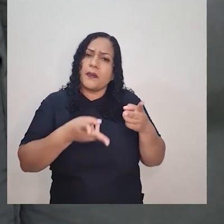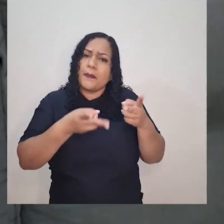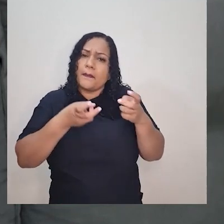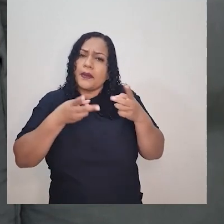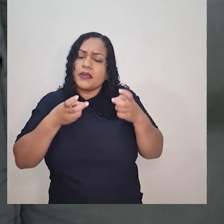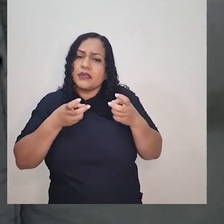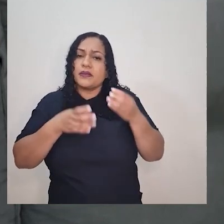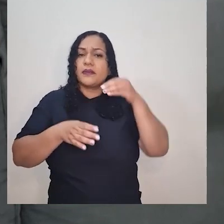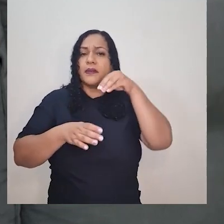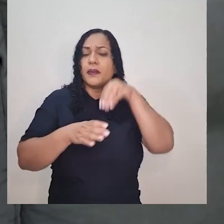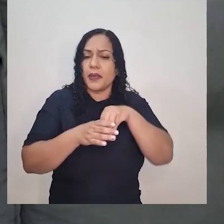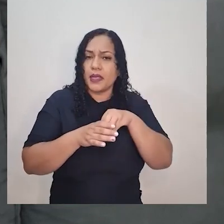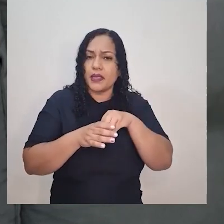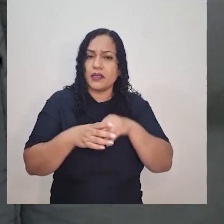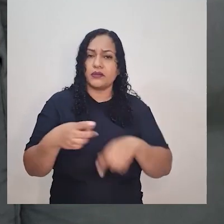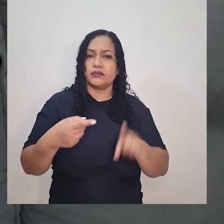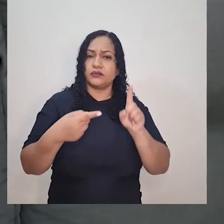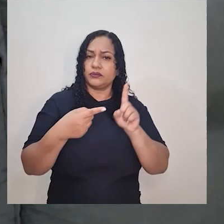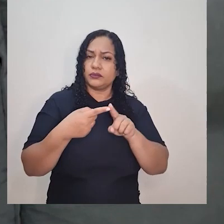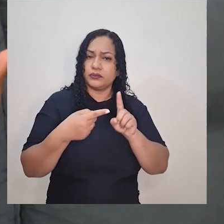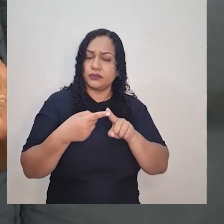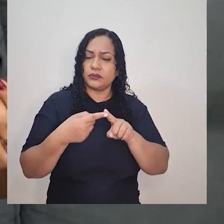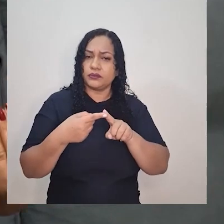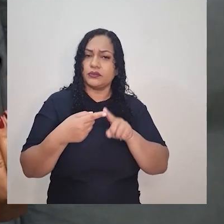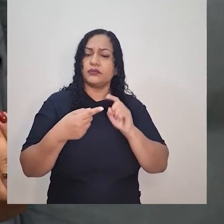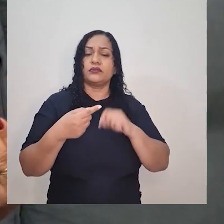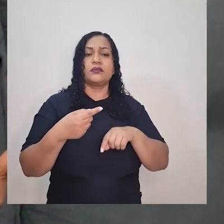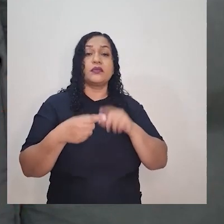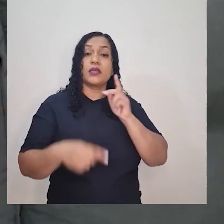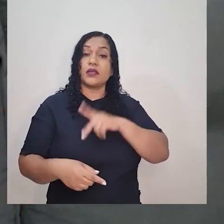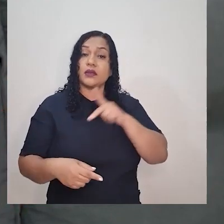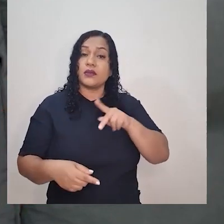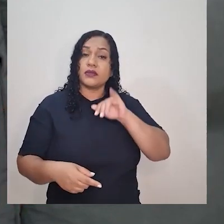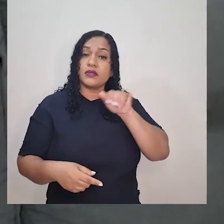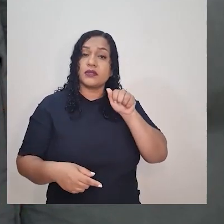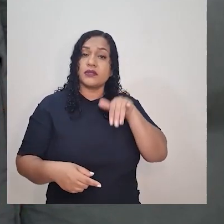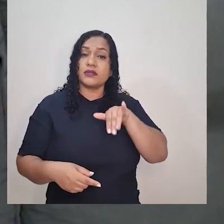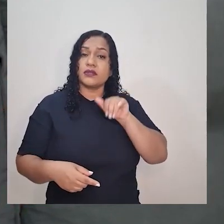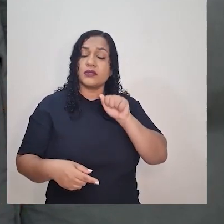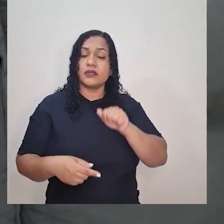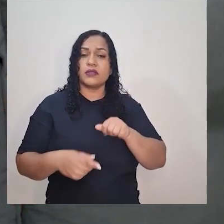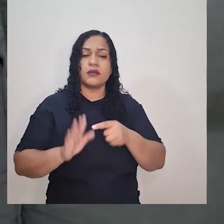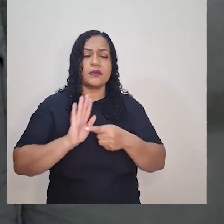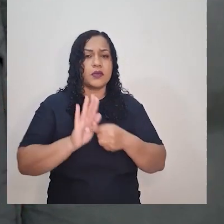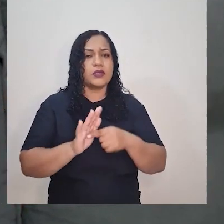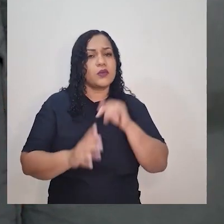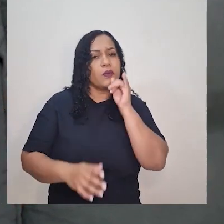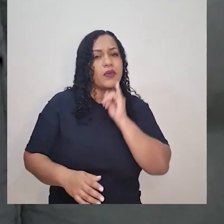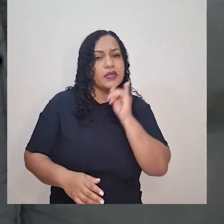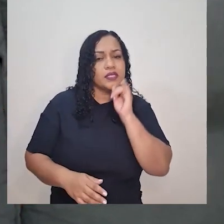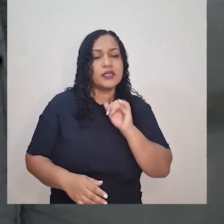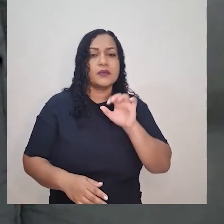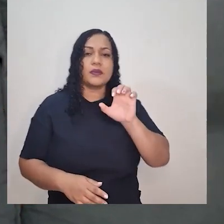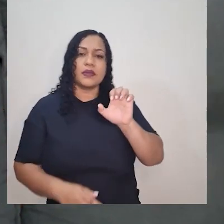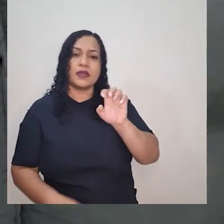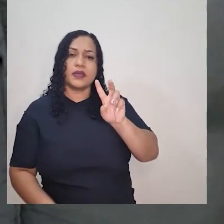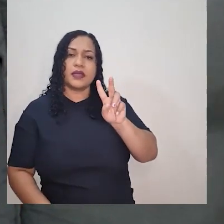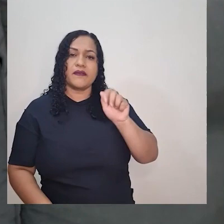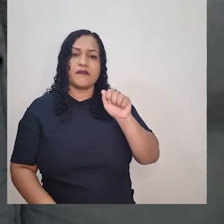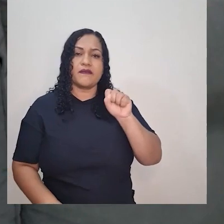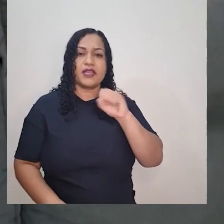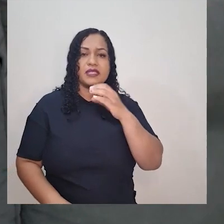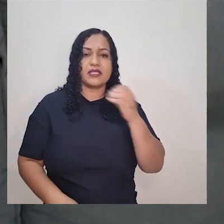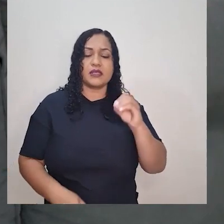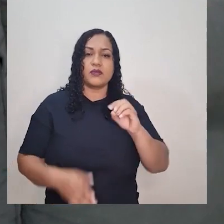percebo dentro desse marco situacional? A professora Janaína trouxe o exemplo da evasão. Essa é uma das problemáticas que muitas